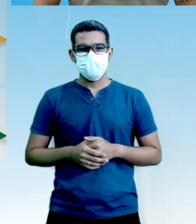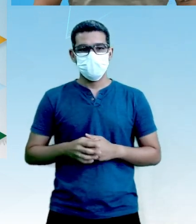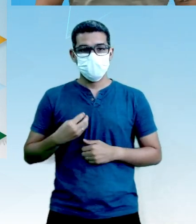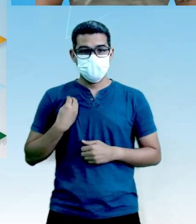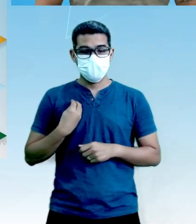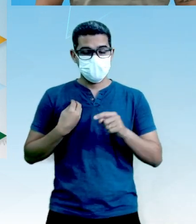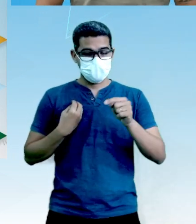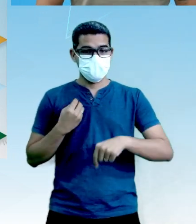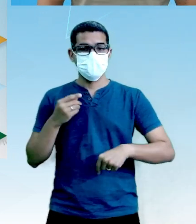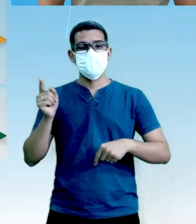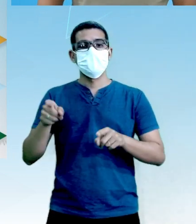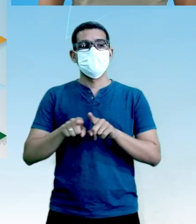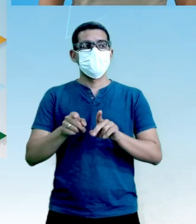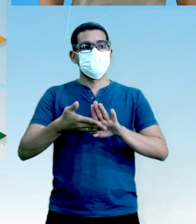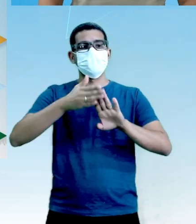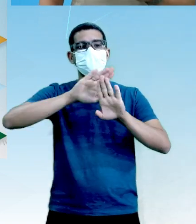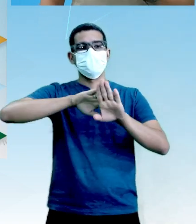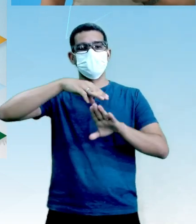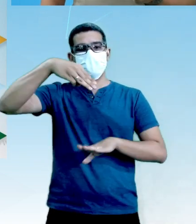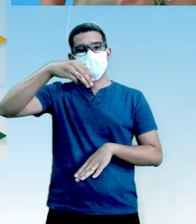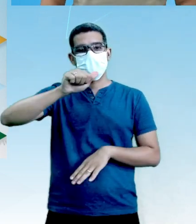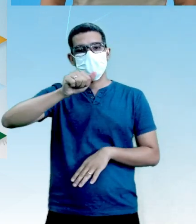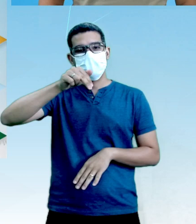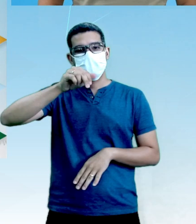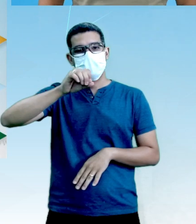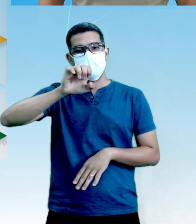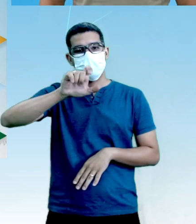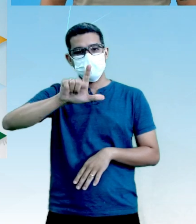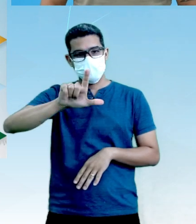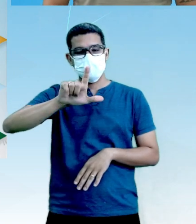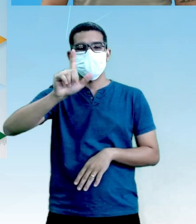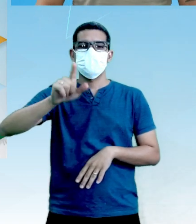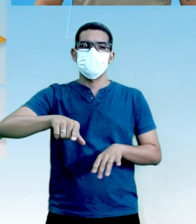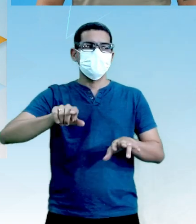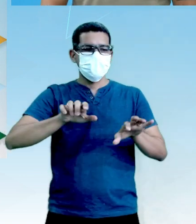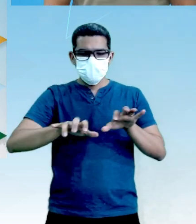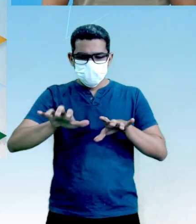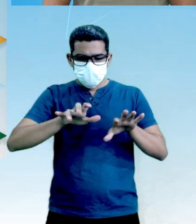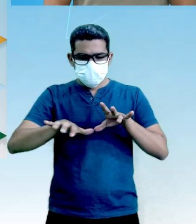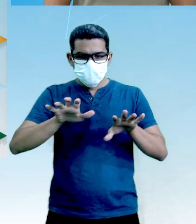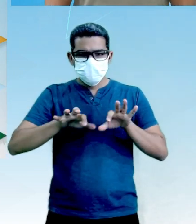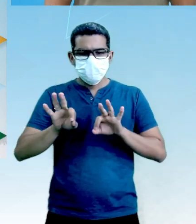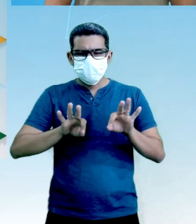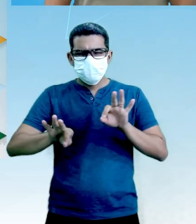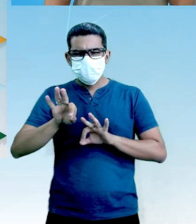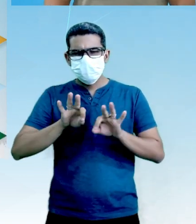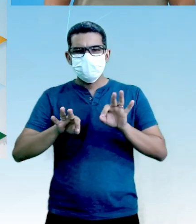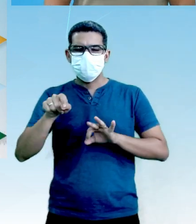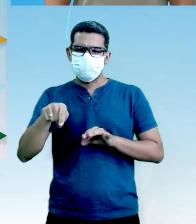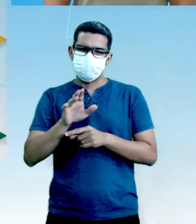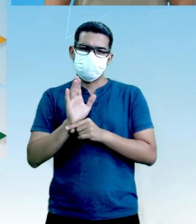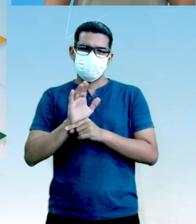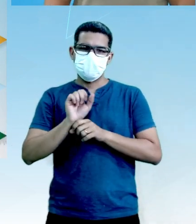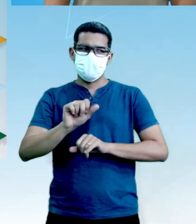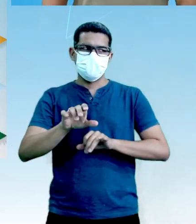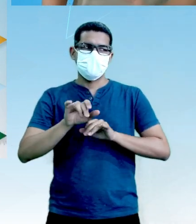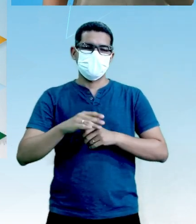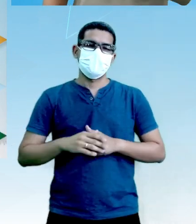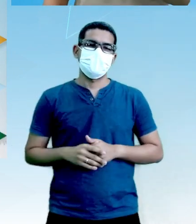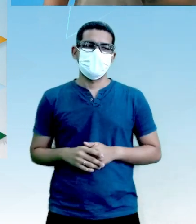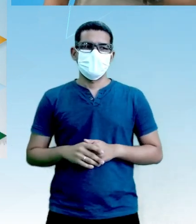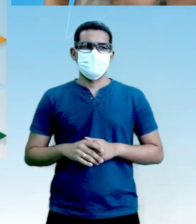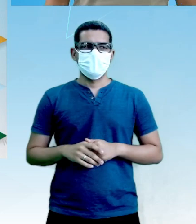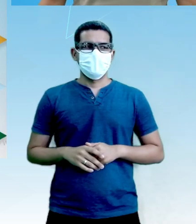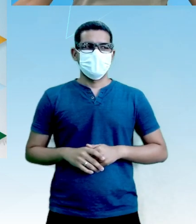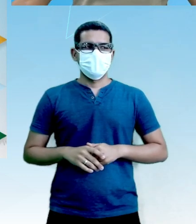é o nosso parceiraço Manuel, que você não está visualizando, mas é a técnica que dá suporte a essa videoaula, tá ok? Então vamos